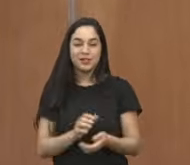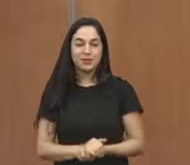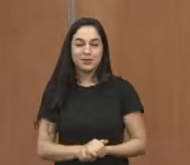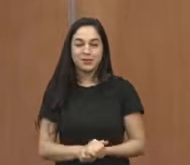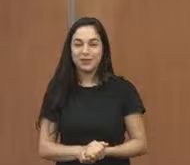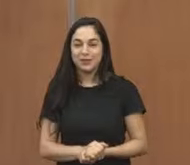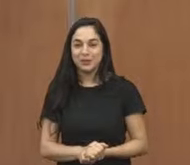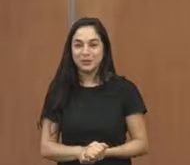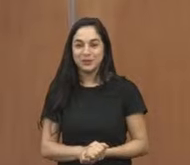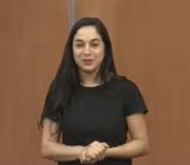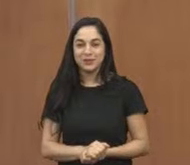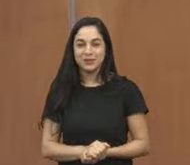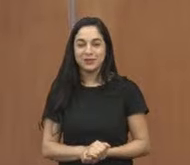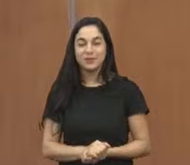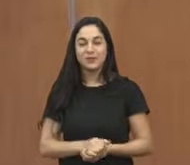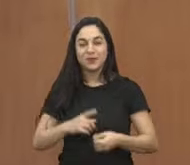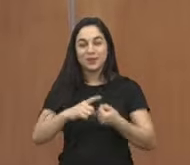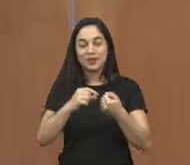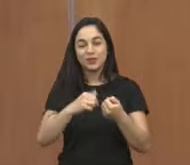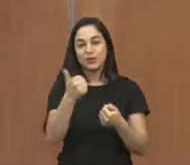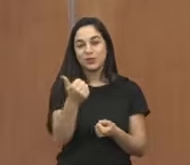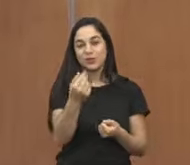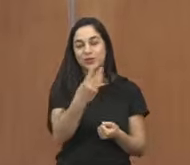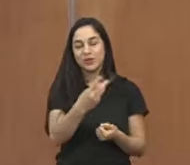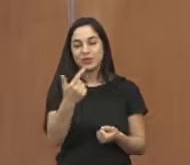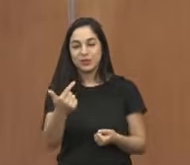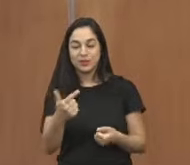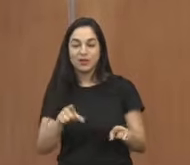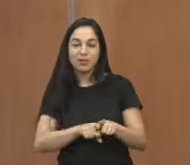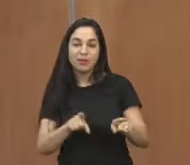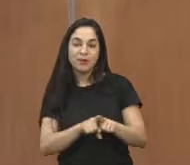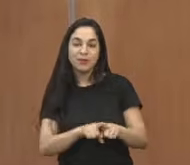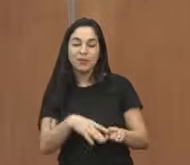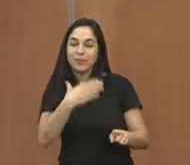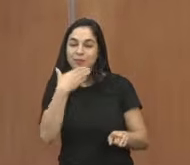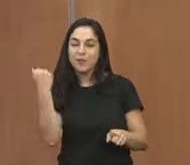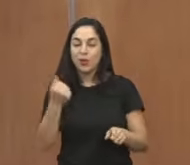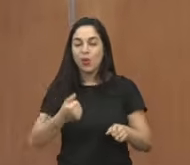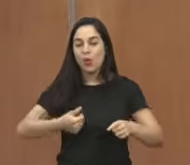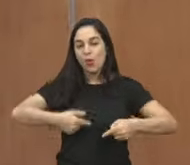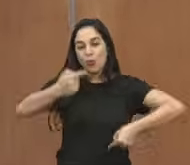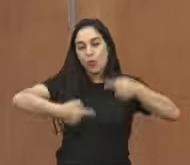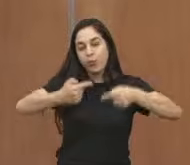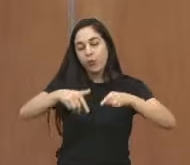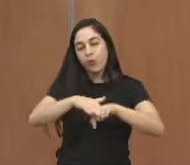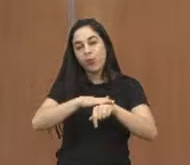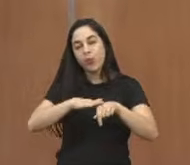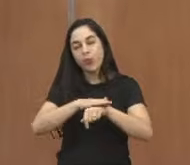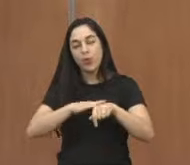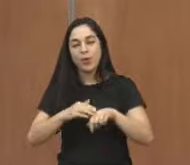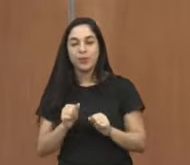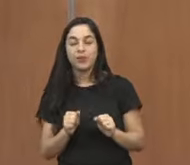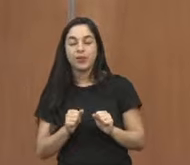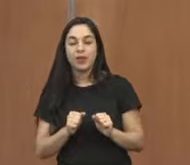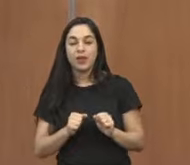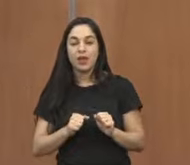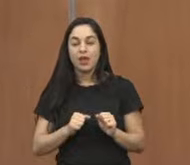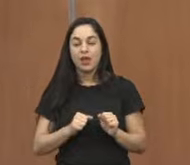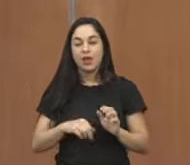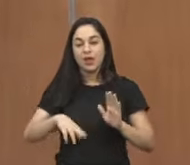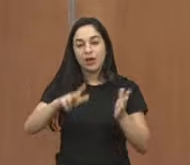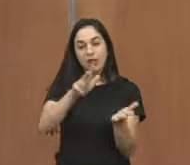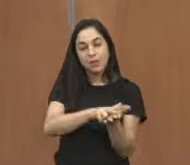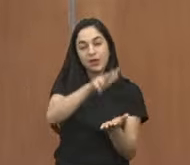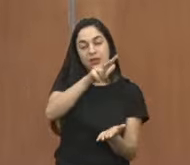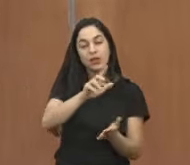parágrafo único do artigo 132 também aprimora a condução dos debates, regulamentando o direito de